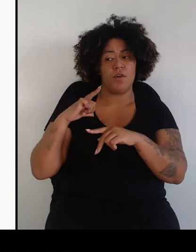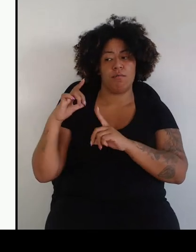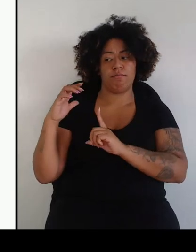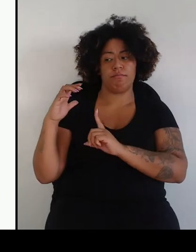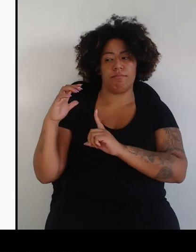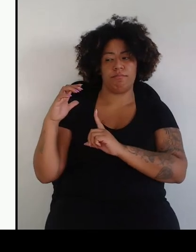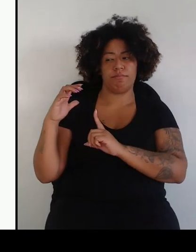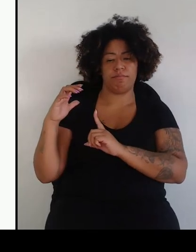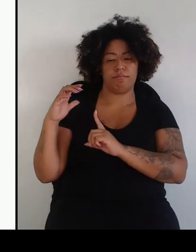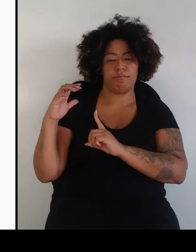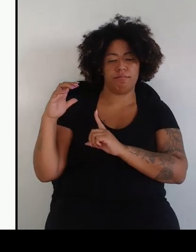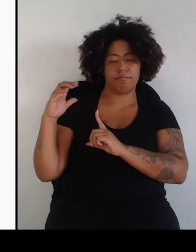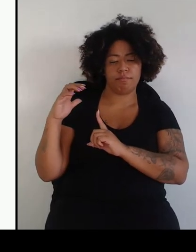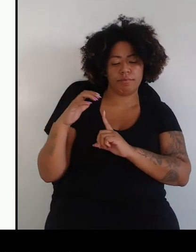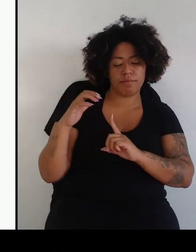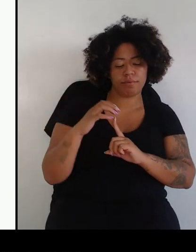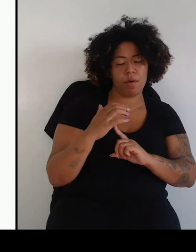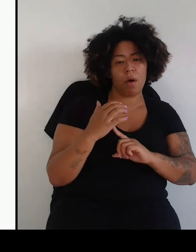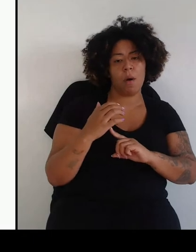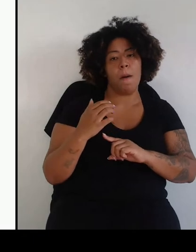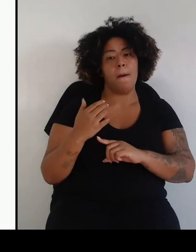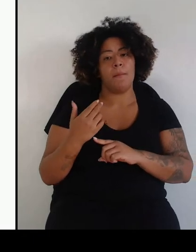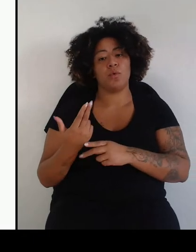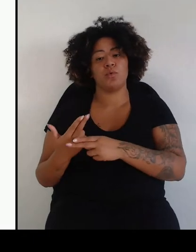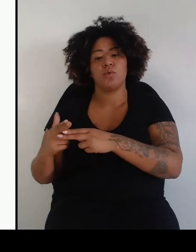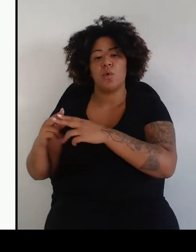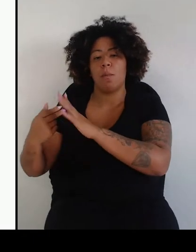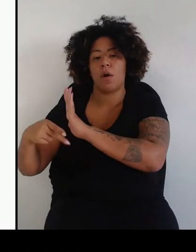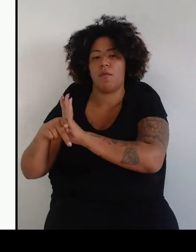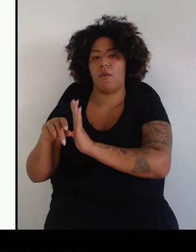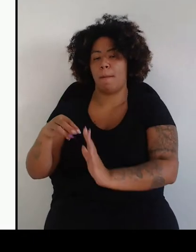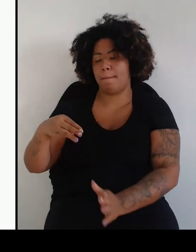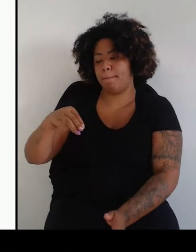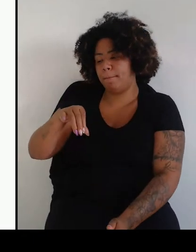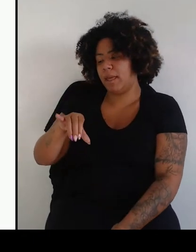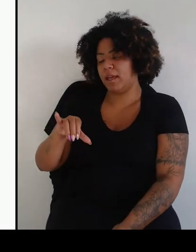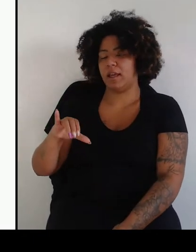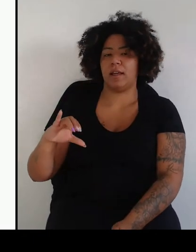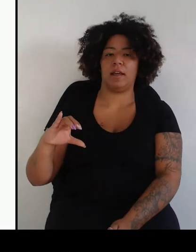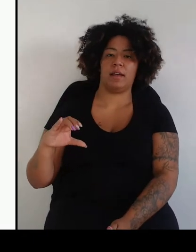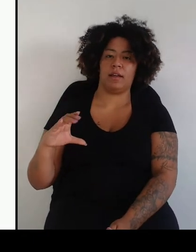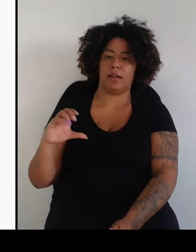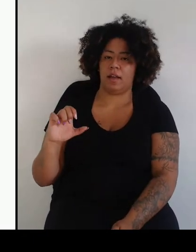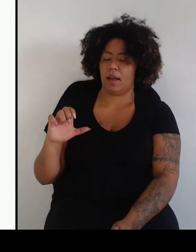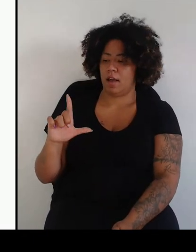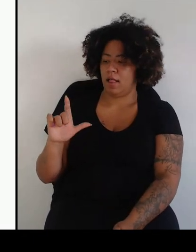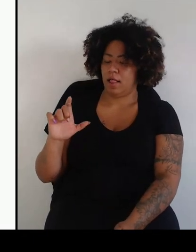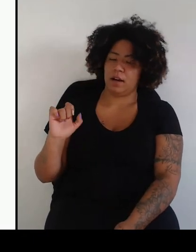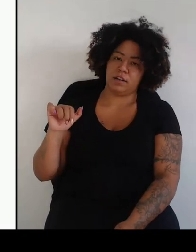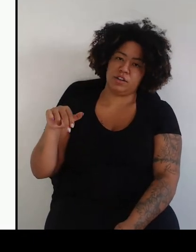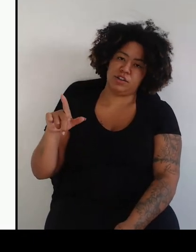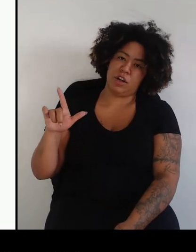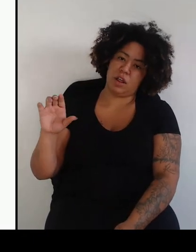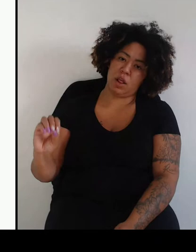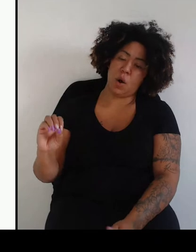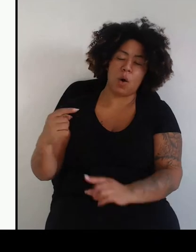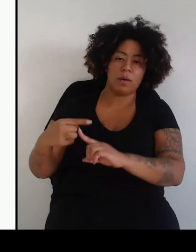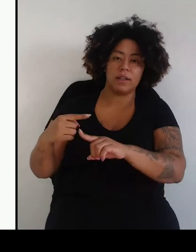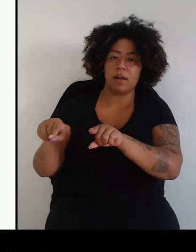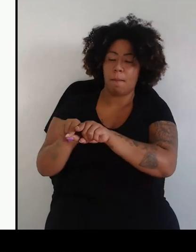nos de Michelangelo e pelas fotografias de lutadores de 77